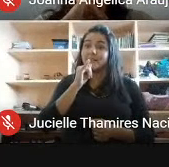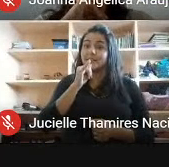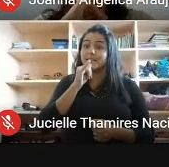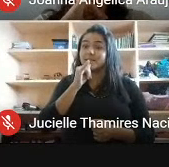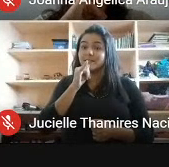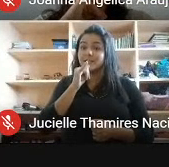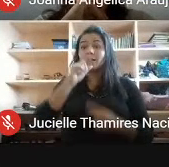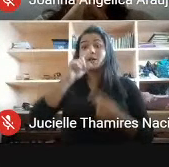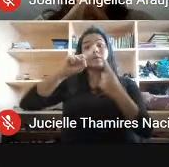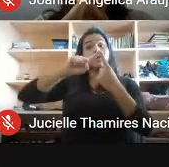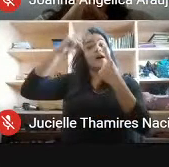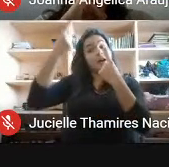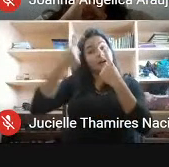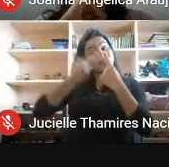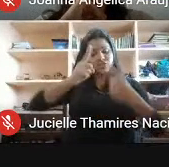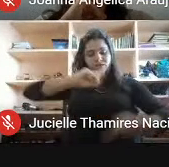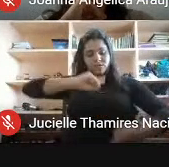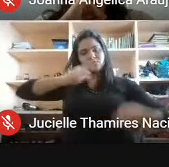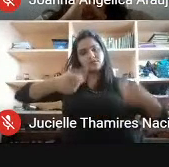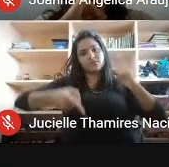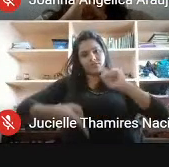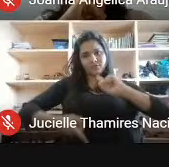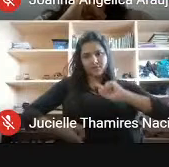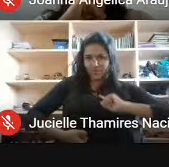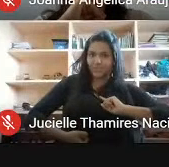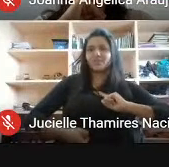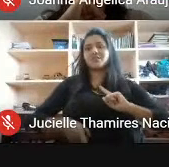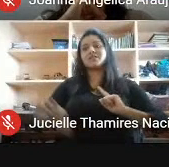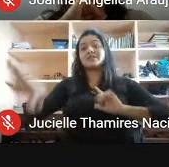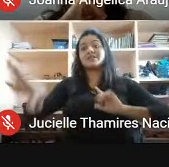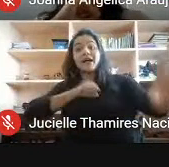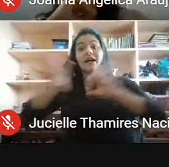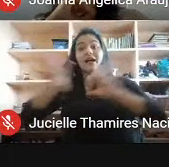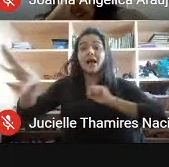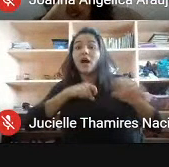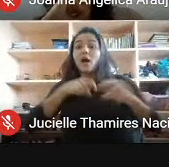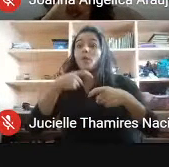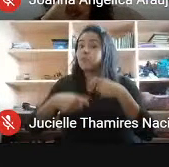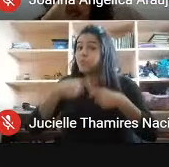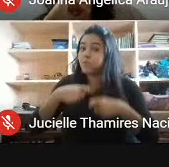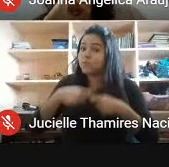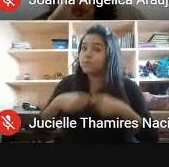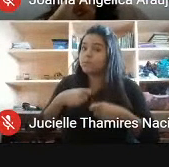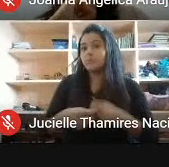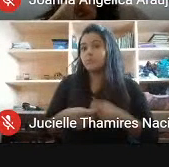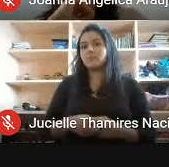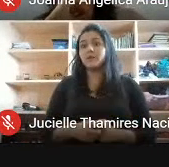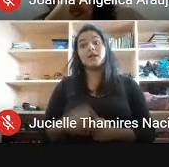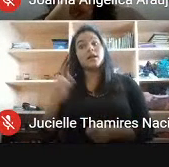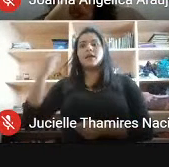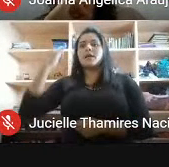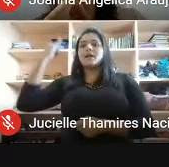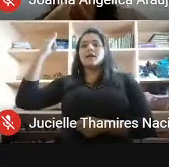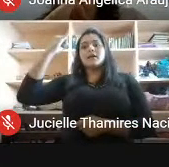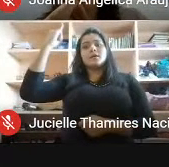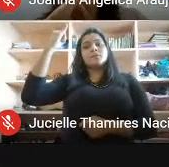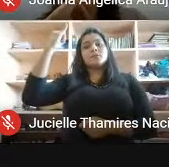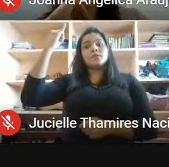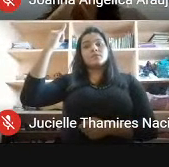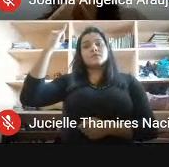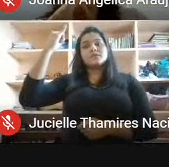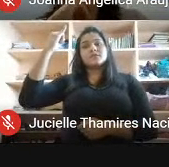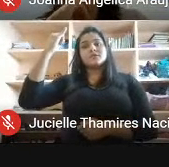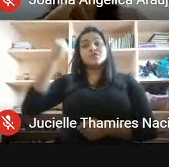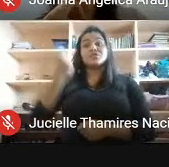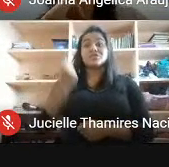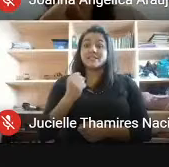pré-natal. Porque essas coisas, quando acontecem, elas são marcadores de um pré-natal ruim, ou um pré-natal frágil. Então,